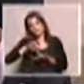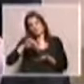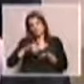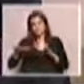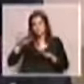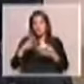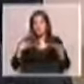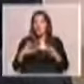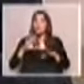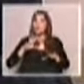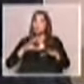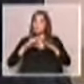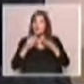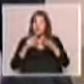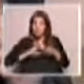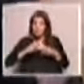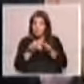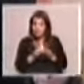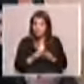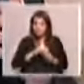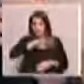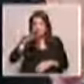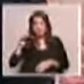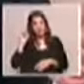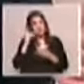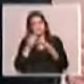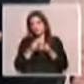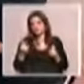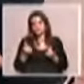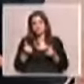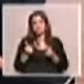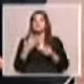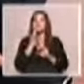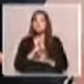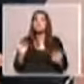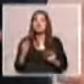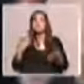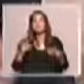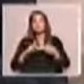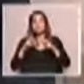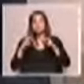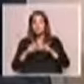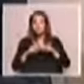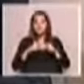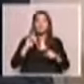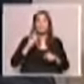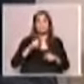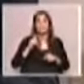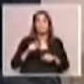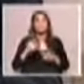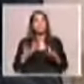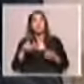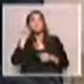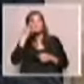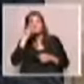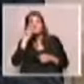produto de excelência e todos o reconhecem, mas que tem problemas do ponto de vista quer a montante, quer, de facto, na proteção e identificação